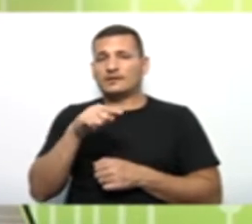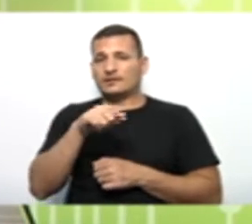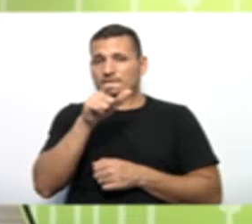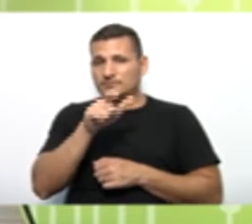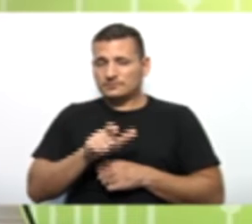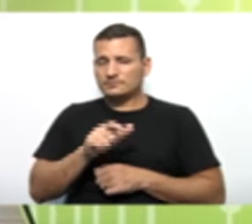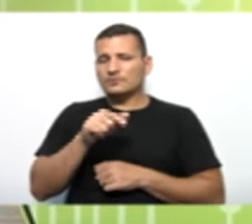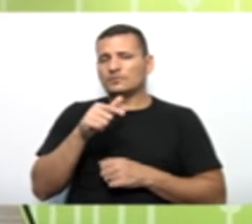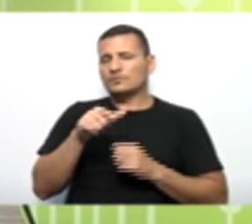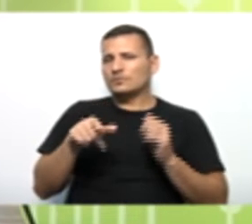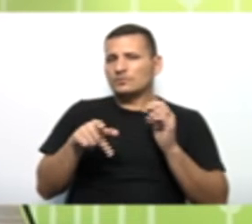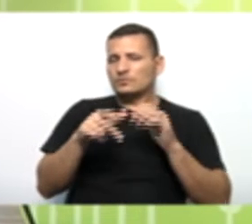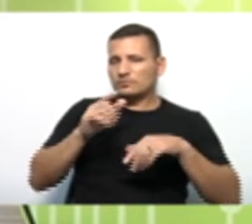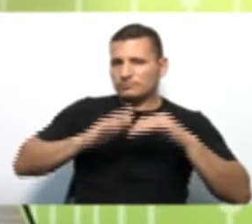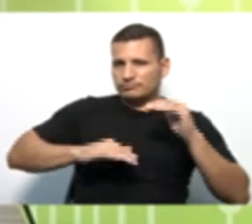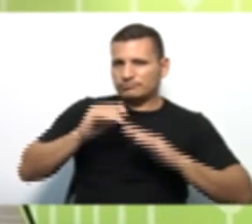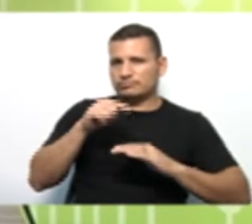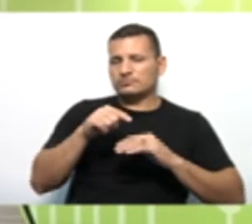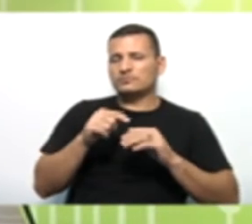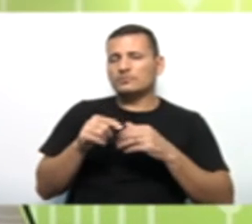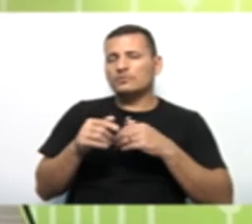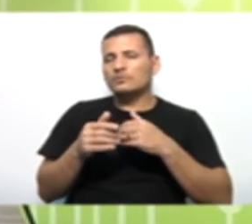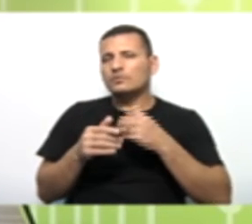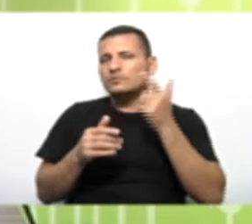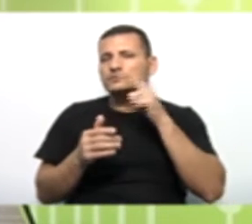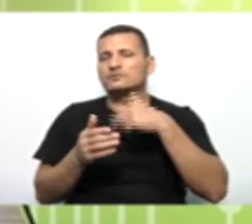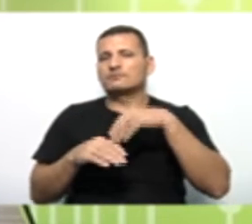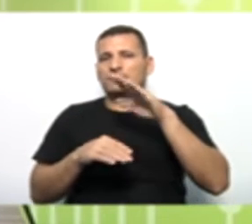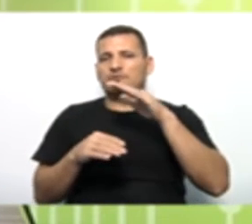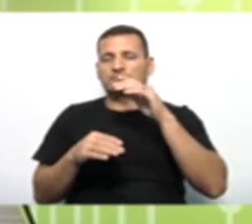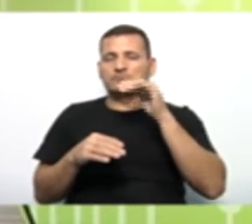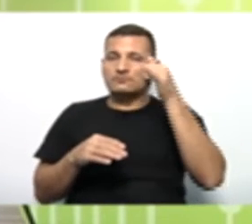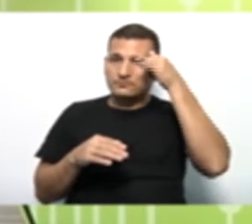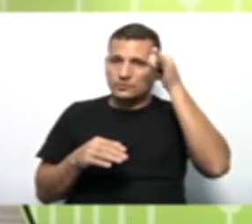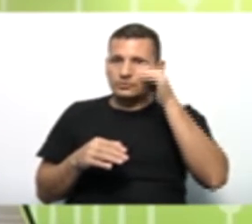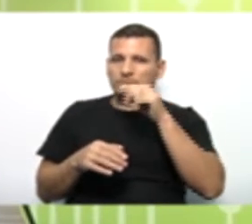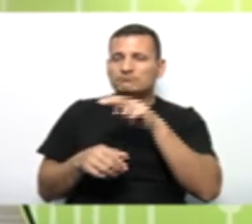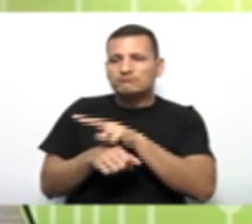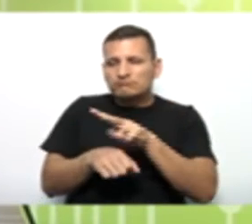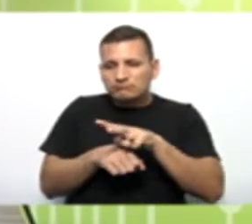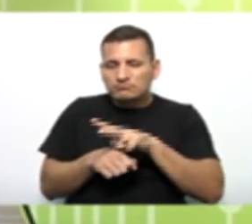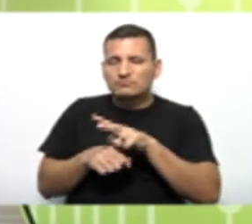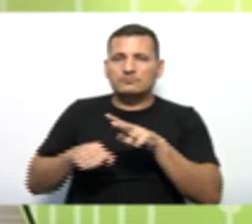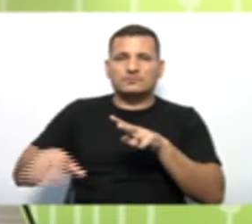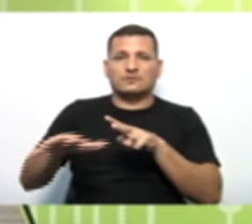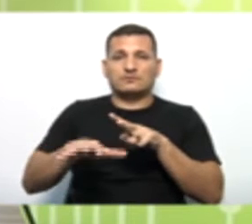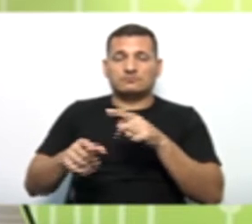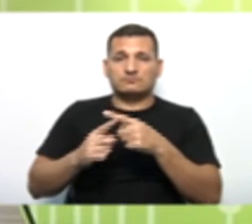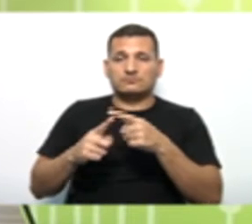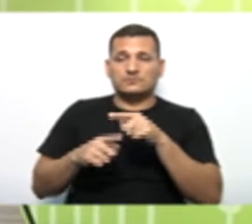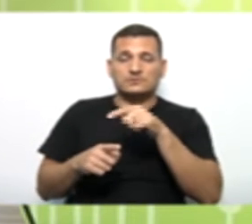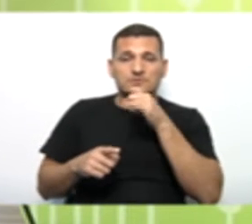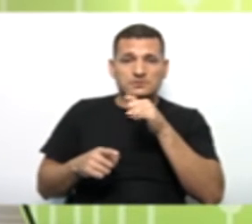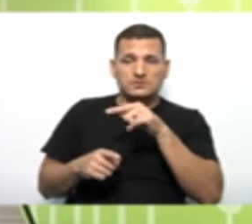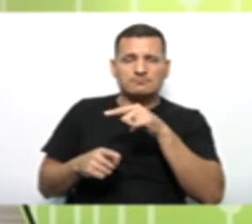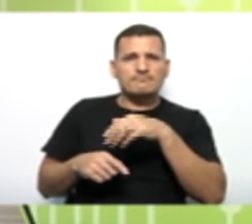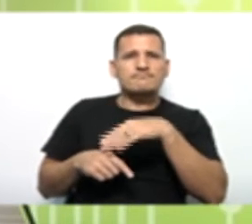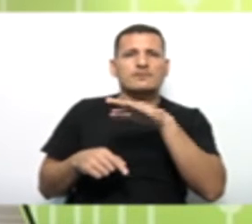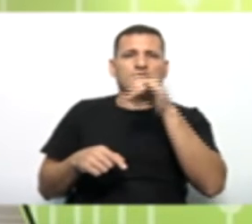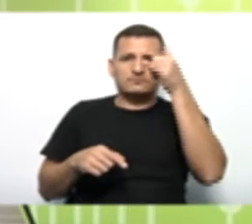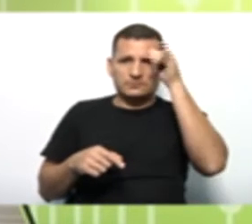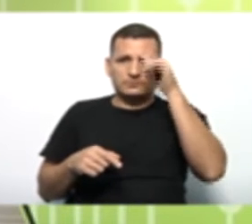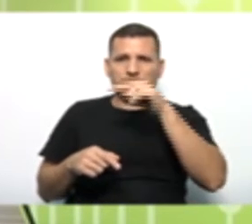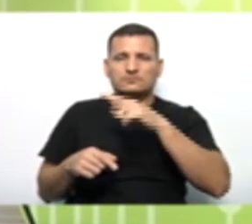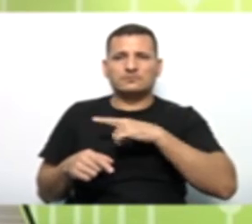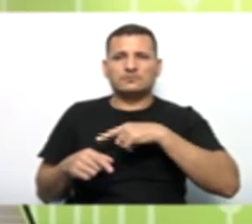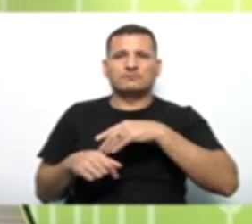mais bois na mesma área. E isso vai gerar um ganho para ele, porque criando mais bois, ele está produzindo mais